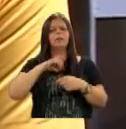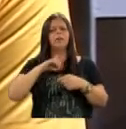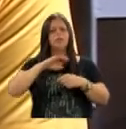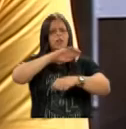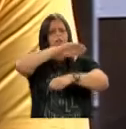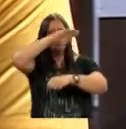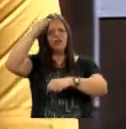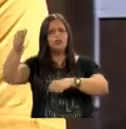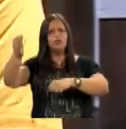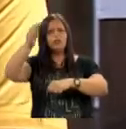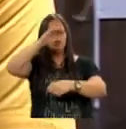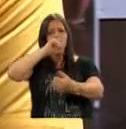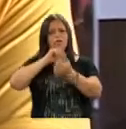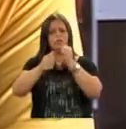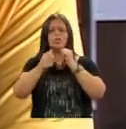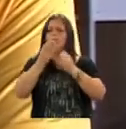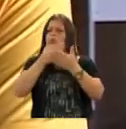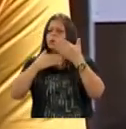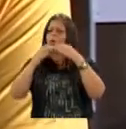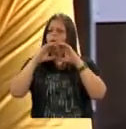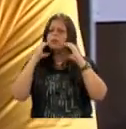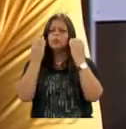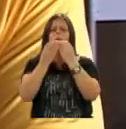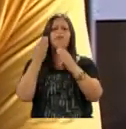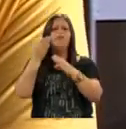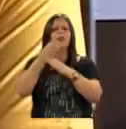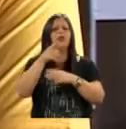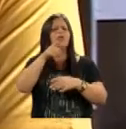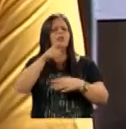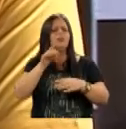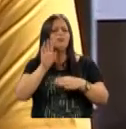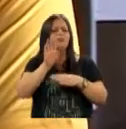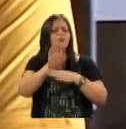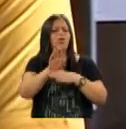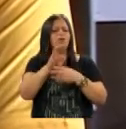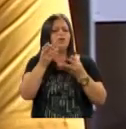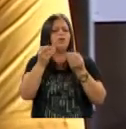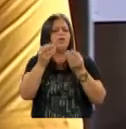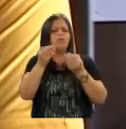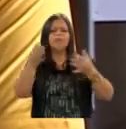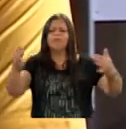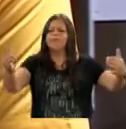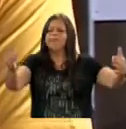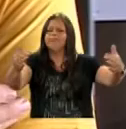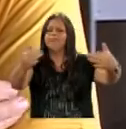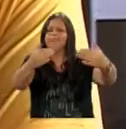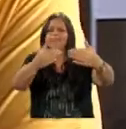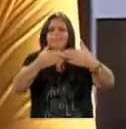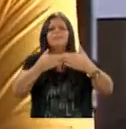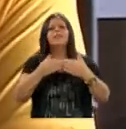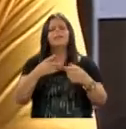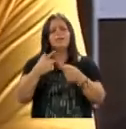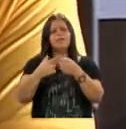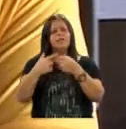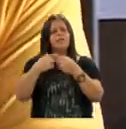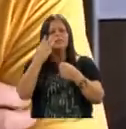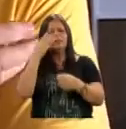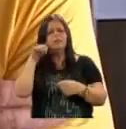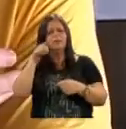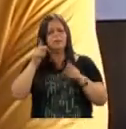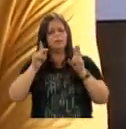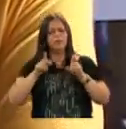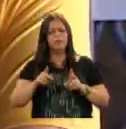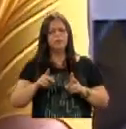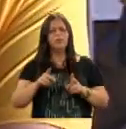esportes e que toda a comunidade vai lá então isso agrega muito então se tem o voluntariado às vezes uma cidade de 3 mil habitantes os